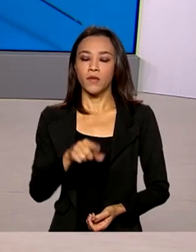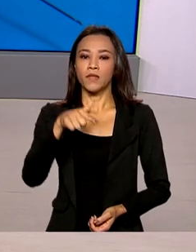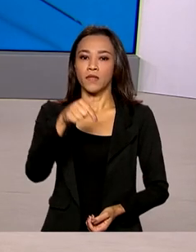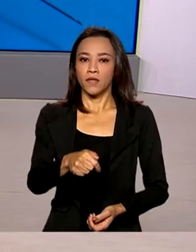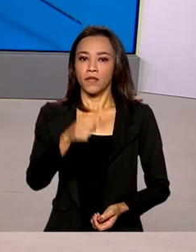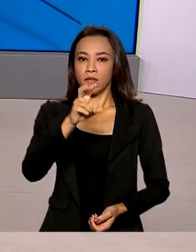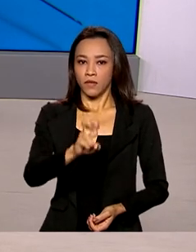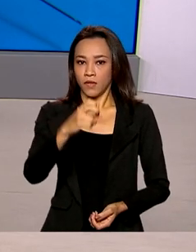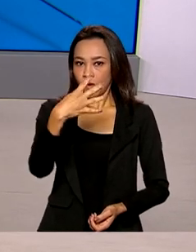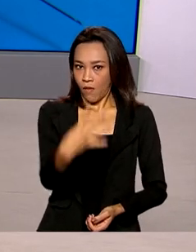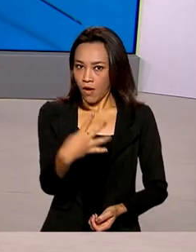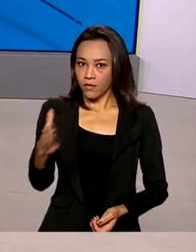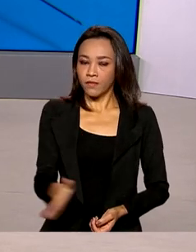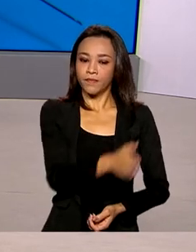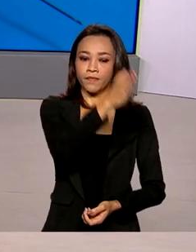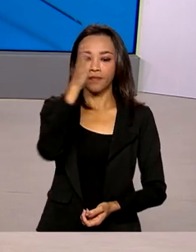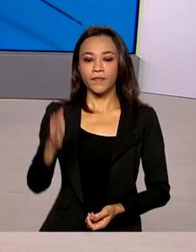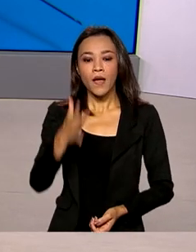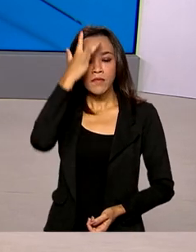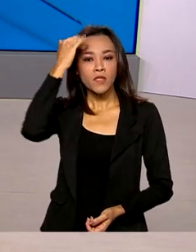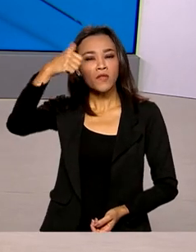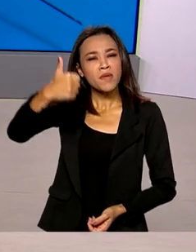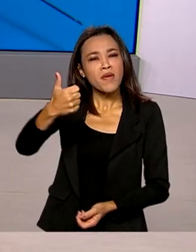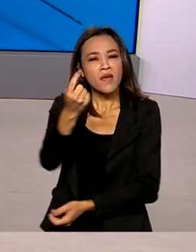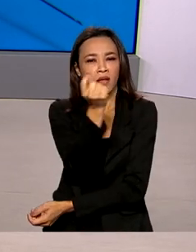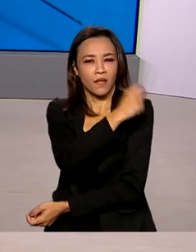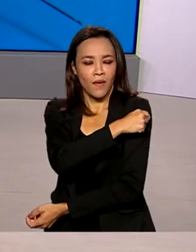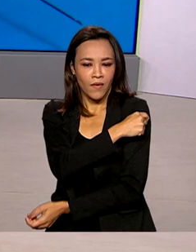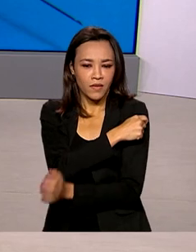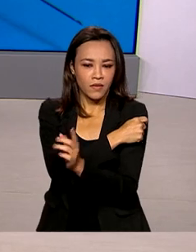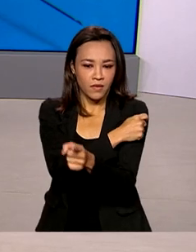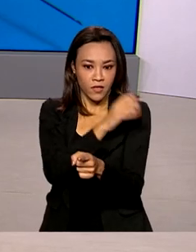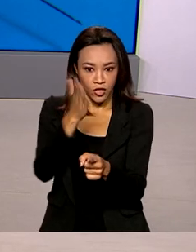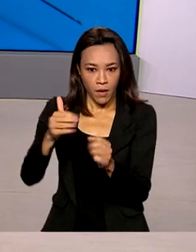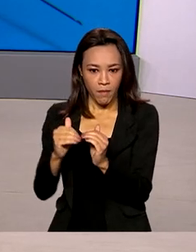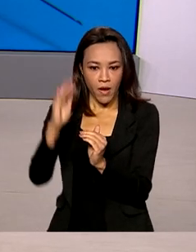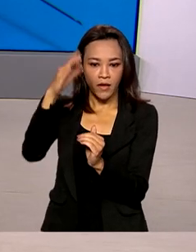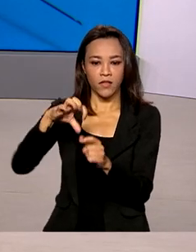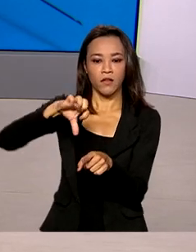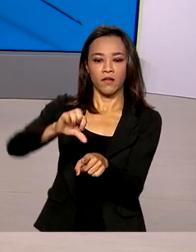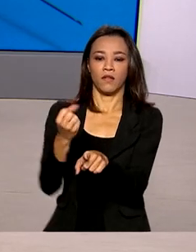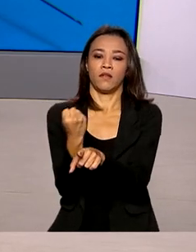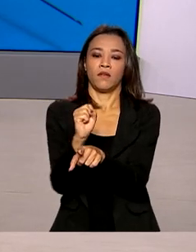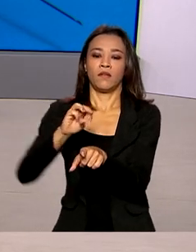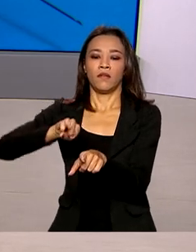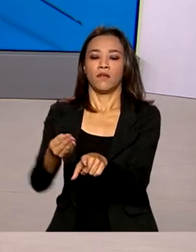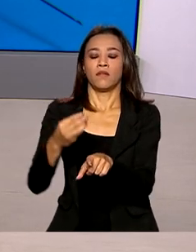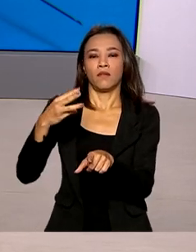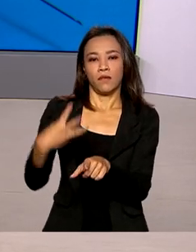137.880.754 doses. As pessoas que tomaram a primeira dose da vacina ultrapassam